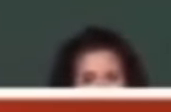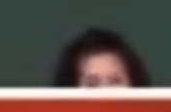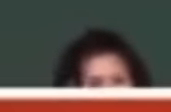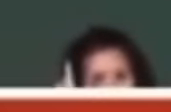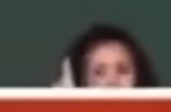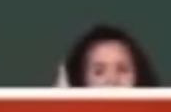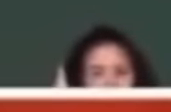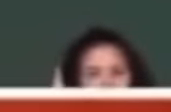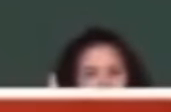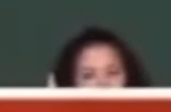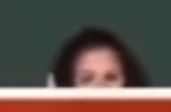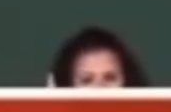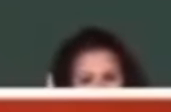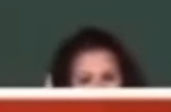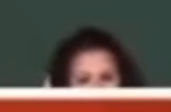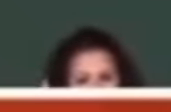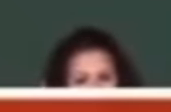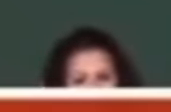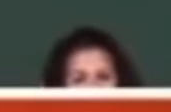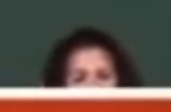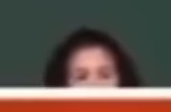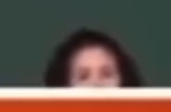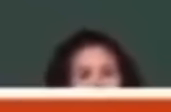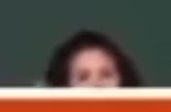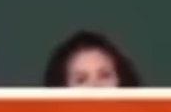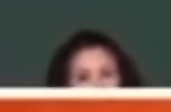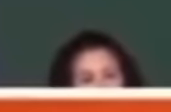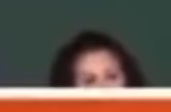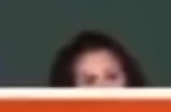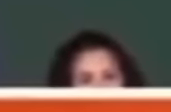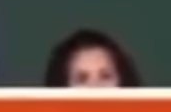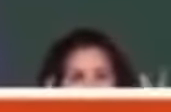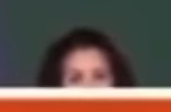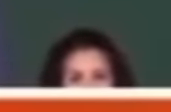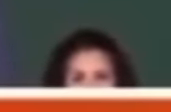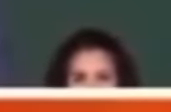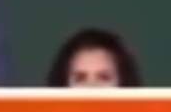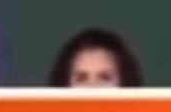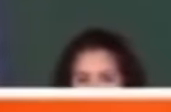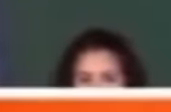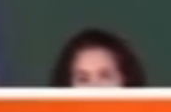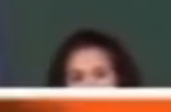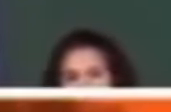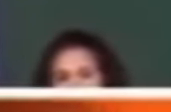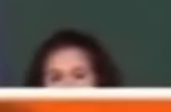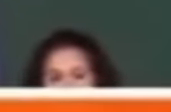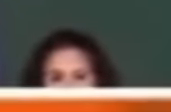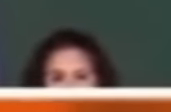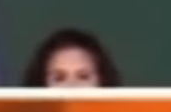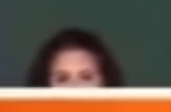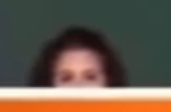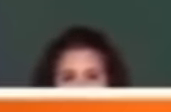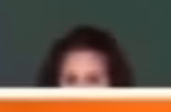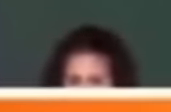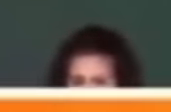responsável pela pelo sucesso da política de preservação ambiental que nós estamos